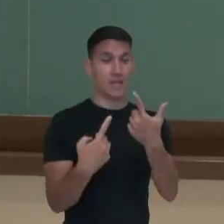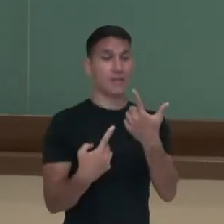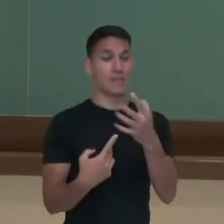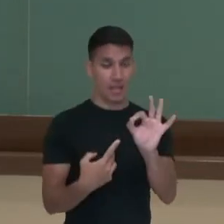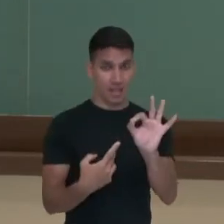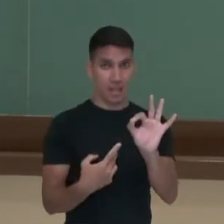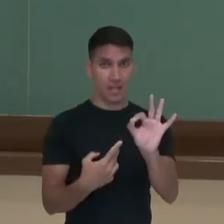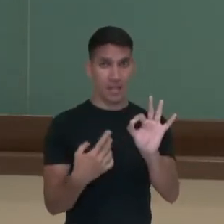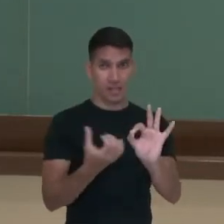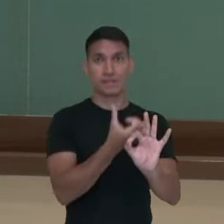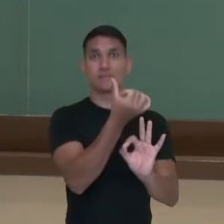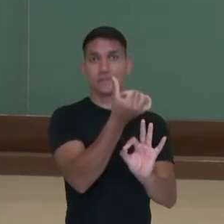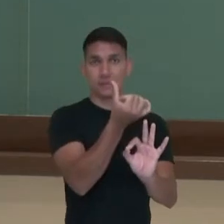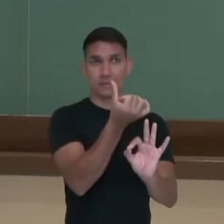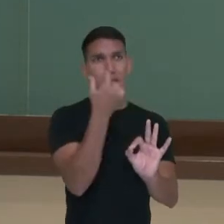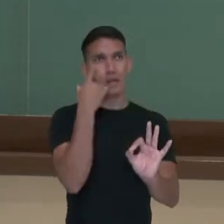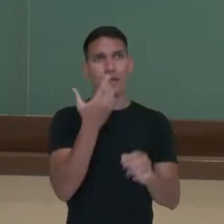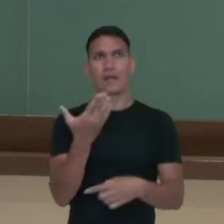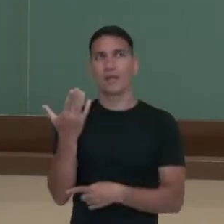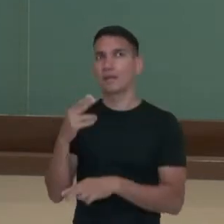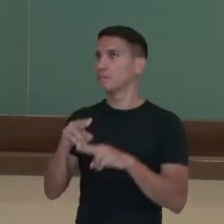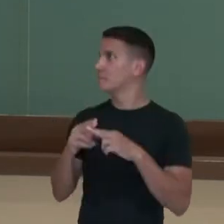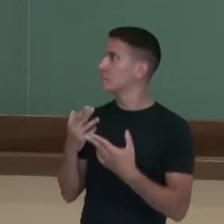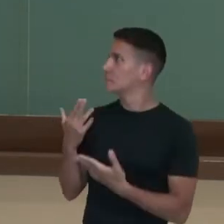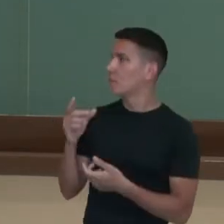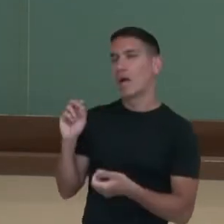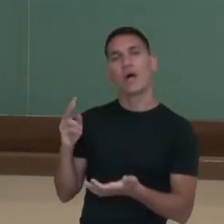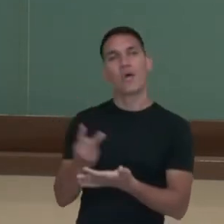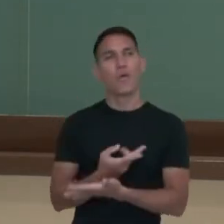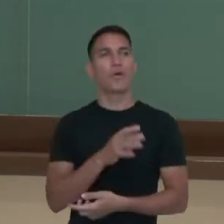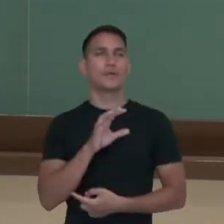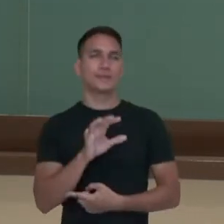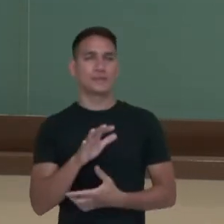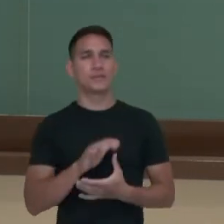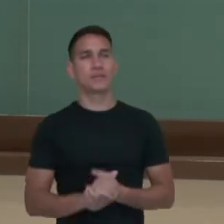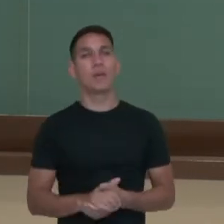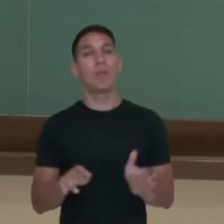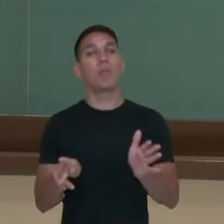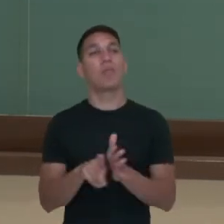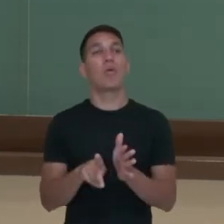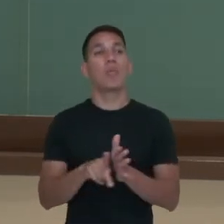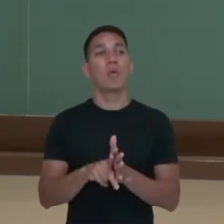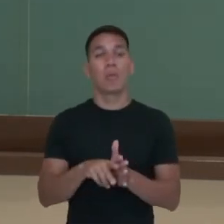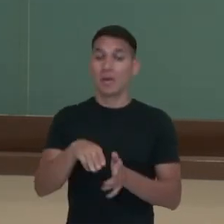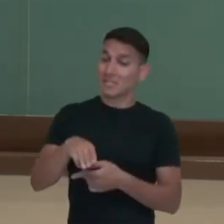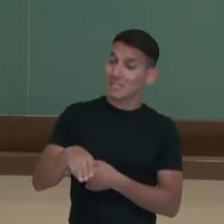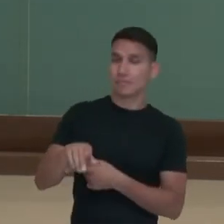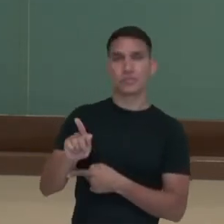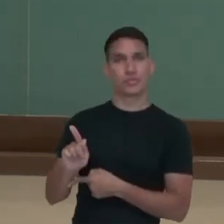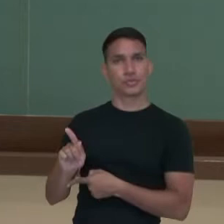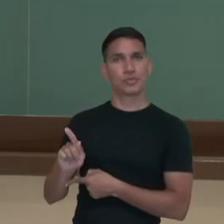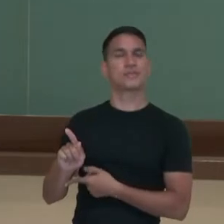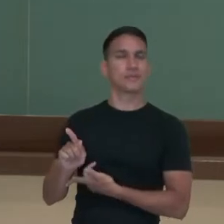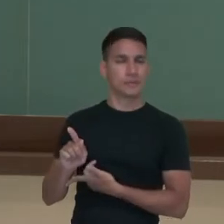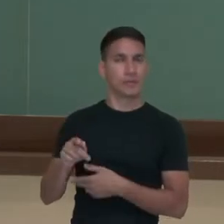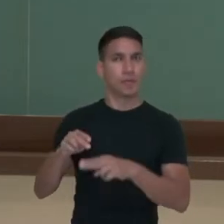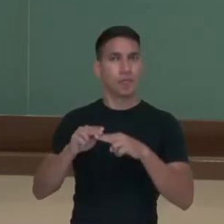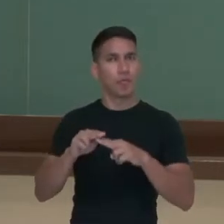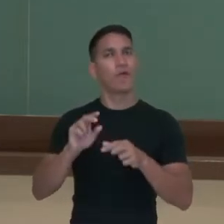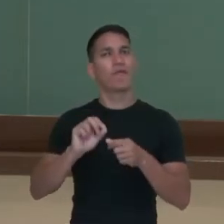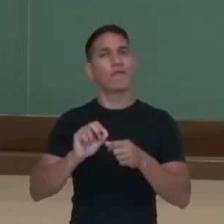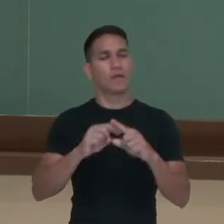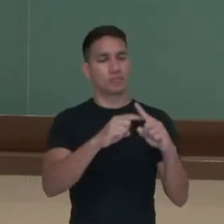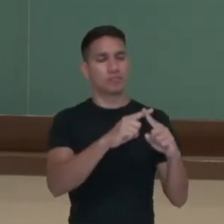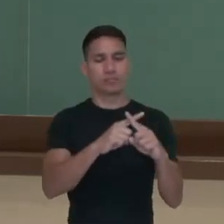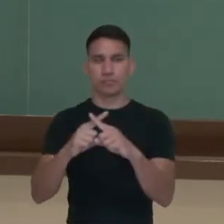6 10 aqui aparecendo, e aí o resultado vai ser este aqui para as miligramas. Então a gente vai fazer a